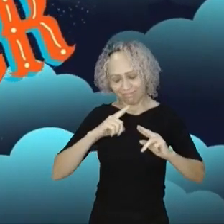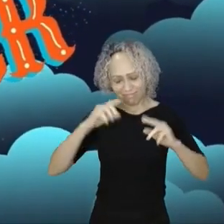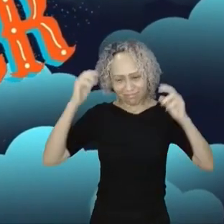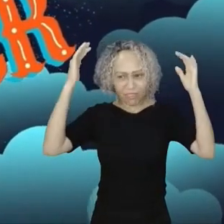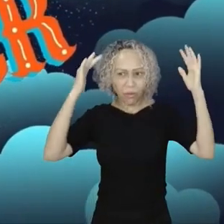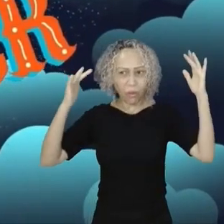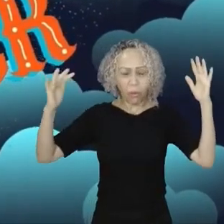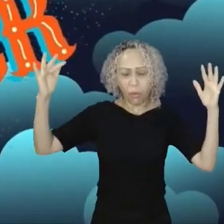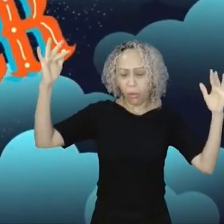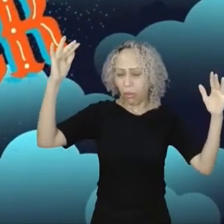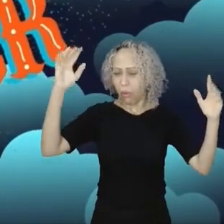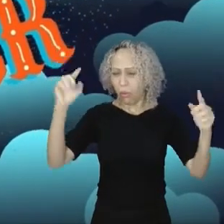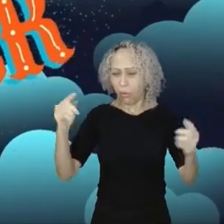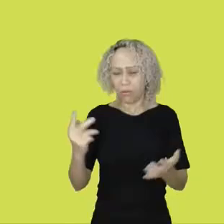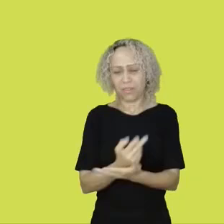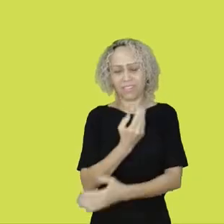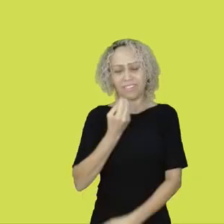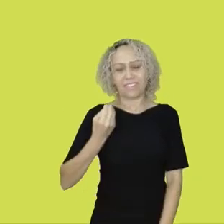viver.